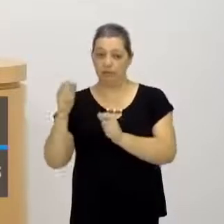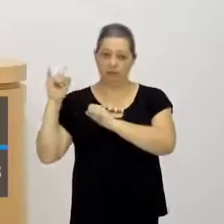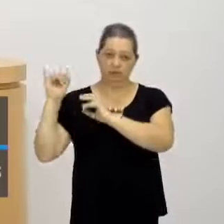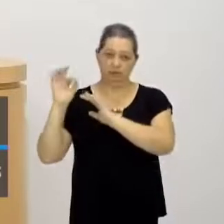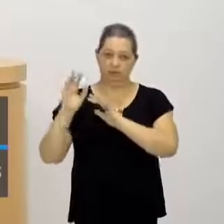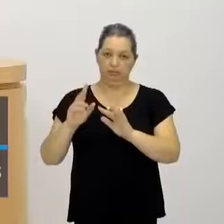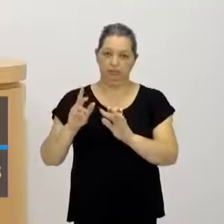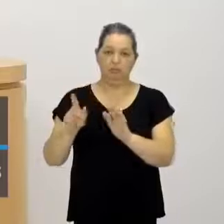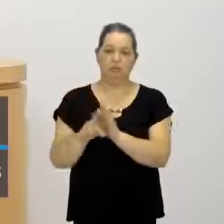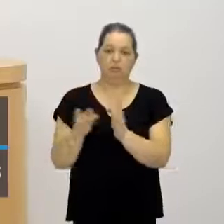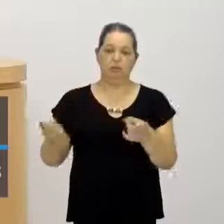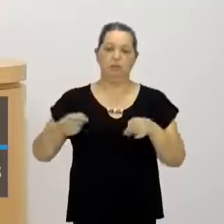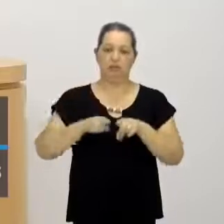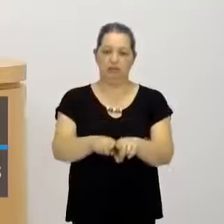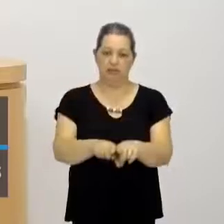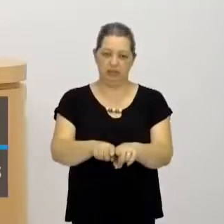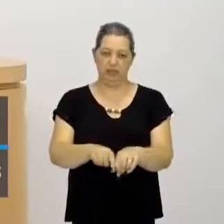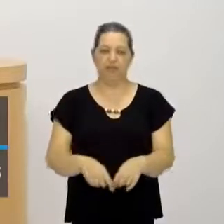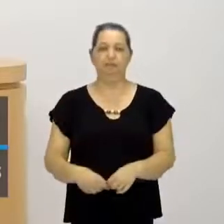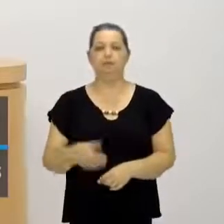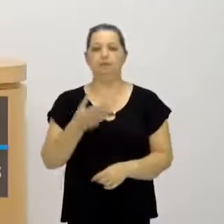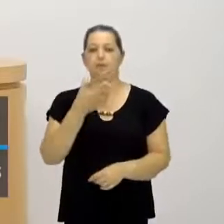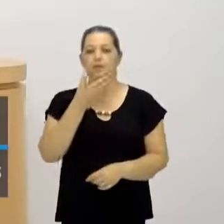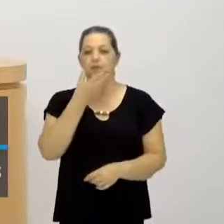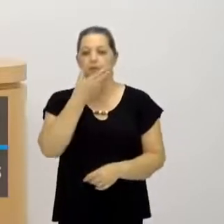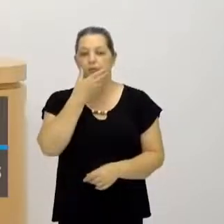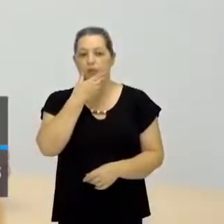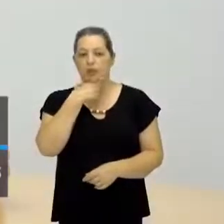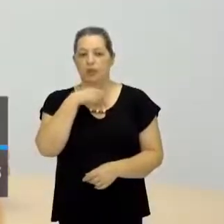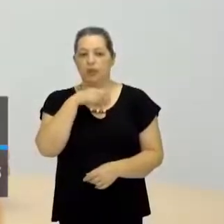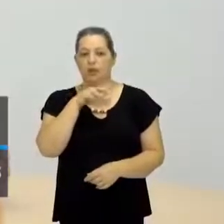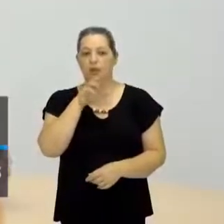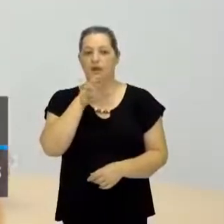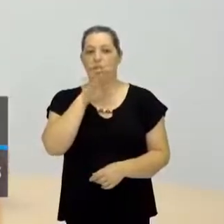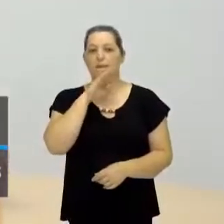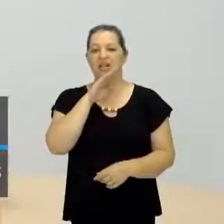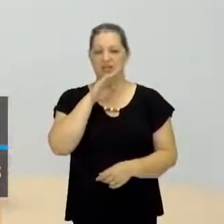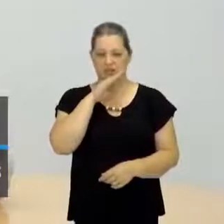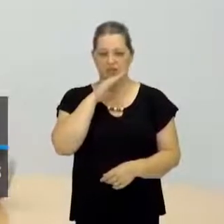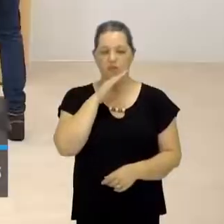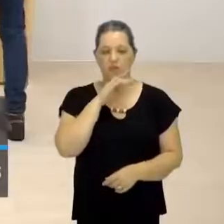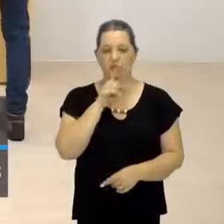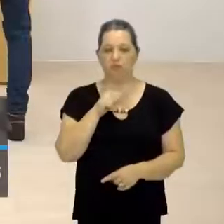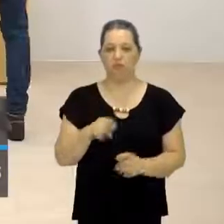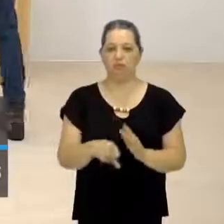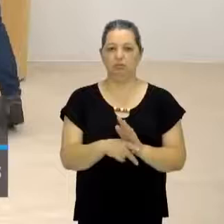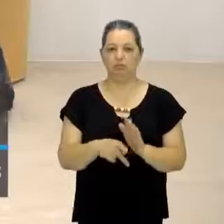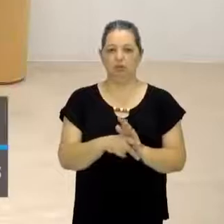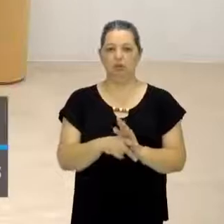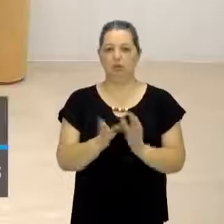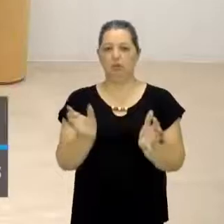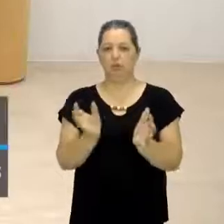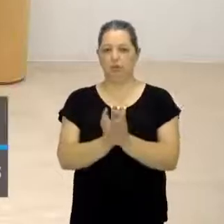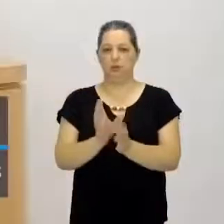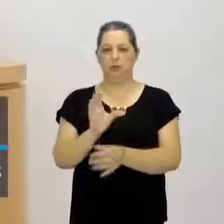esquema de parceria. O meu bisavô veio do esquema de colonato. Tá bom? Vamos continuando aqui? Vamos